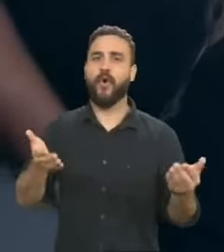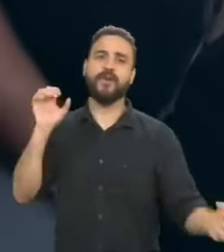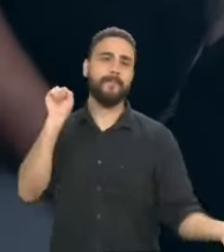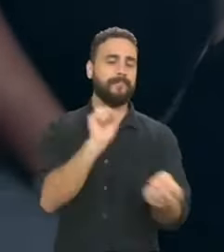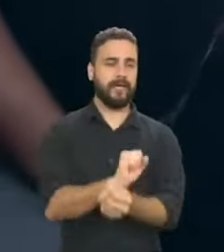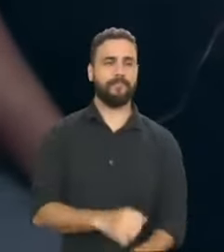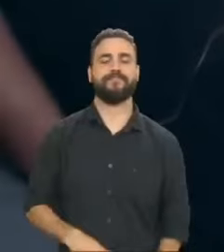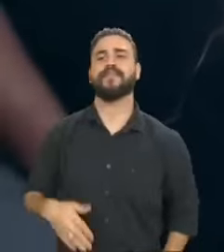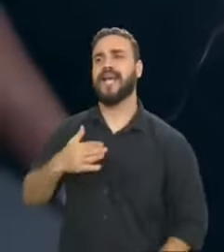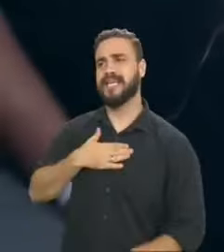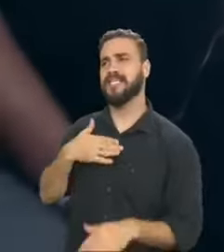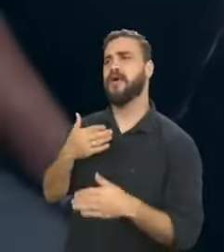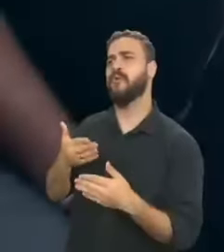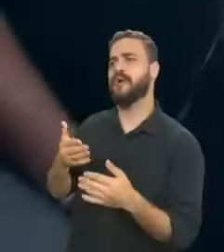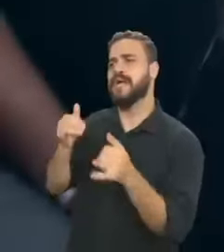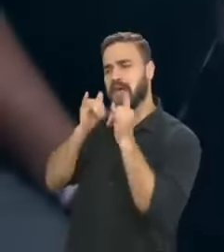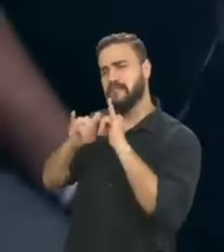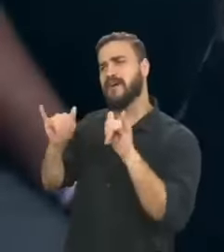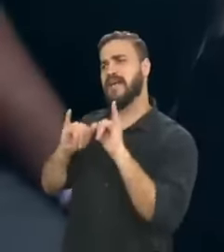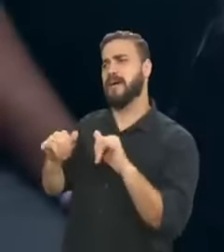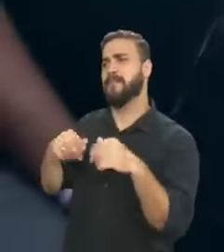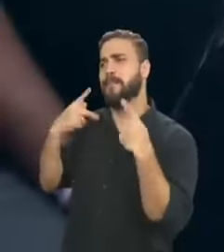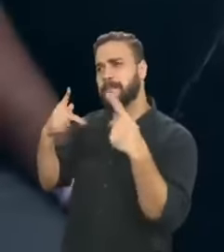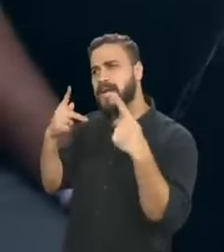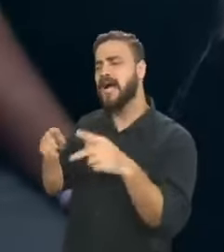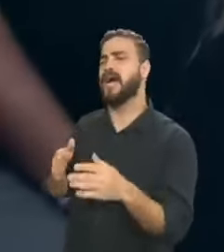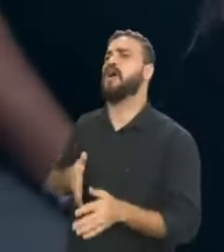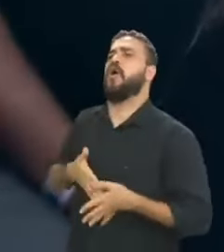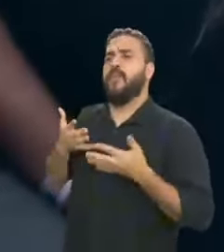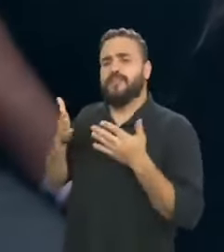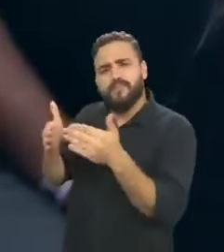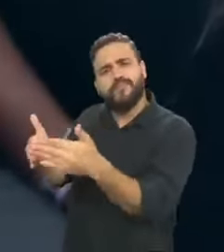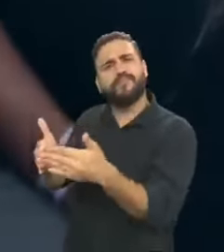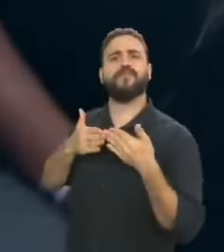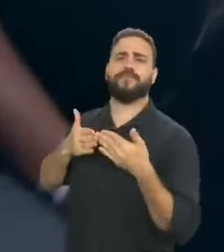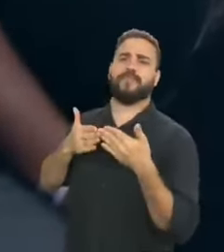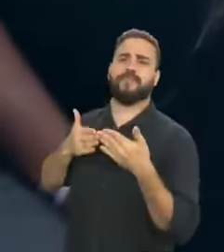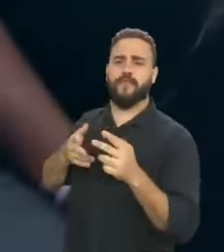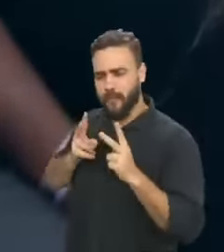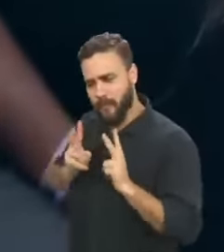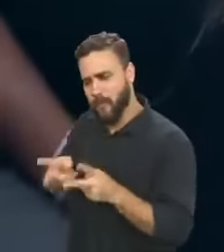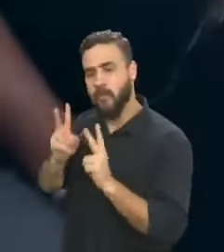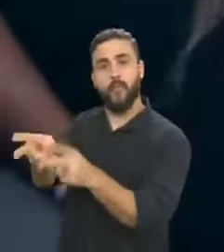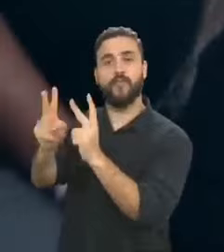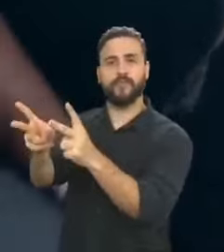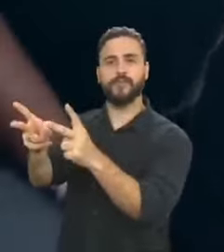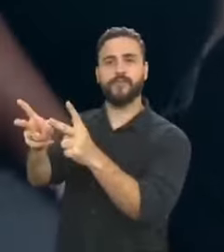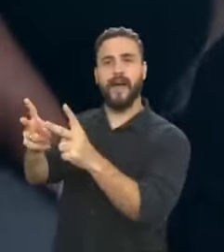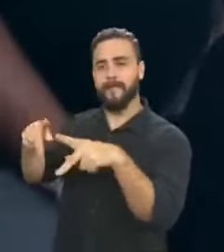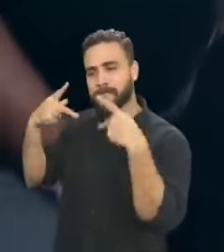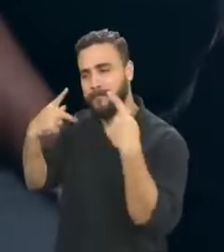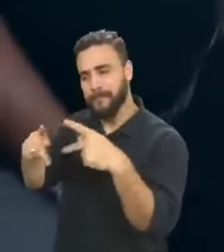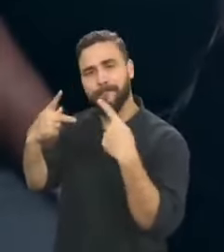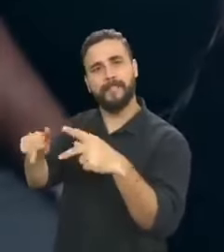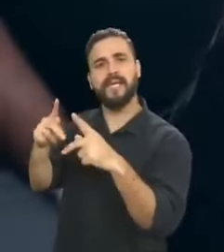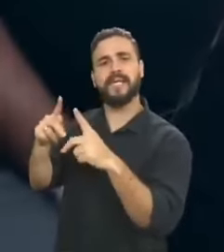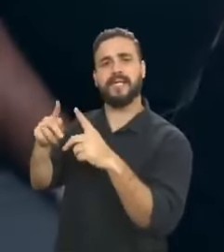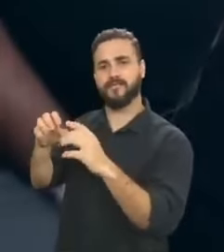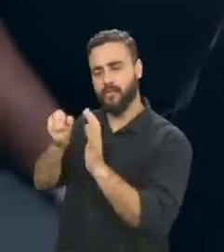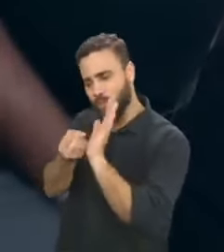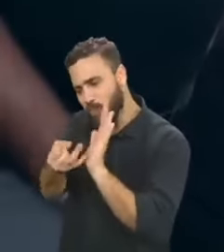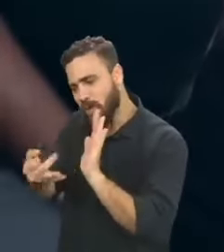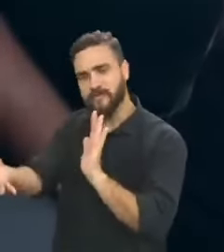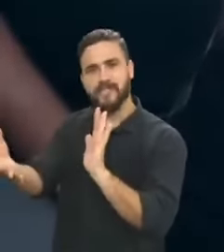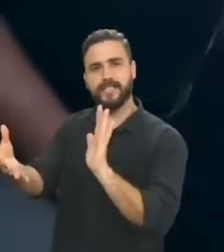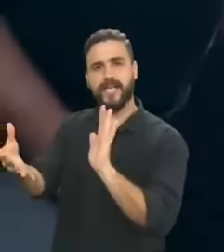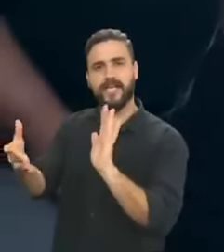continuar manifestando o amor de Deus em um modo concreto, mas sem esquecer que o governo pode ajudar. A